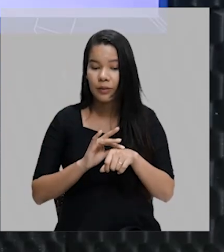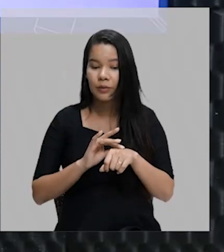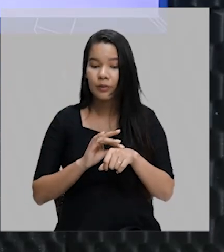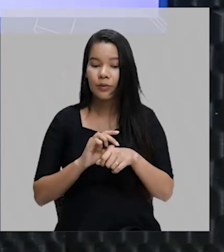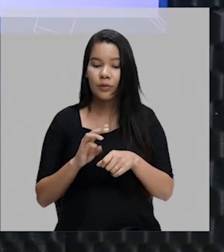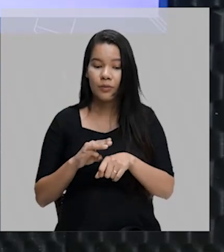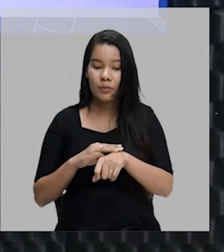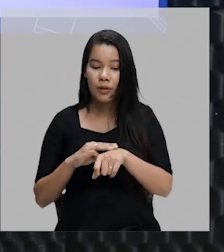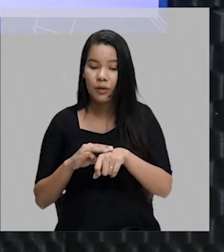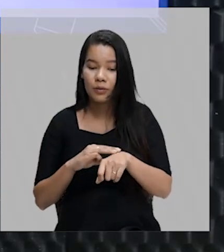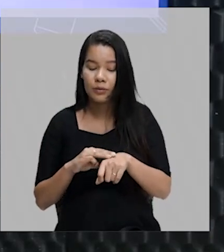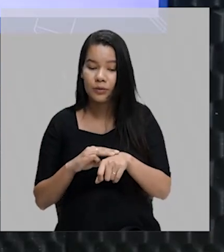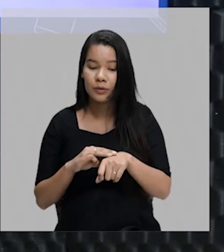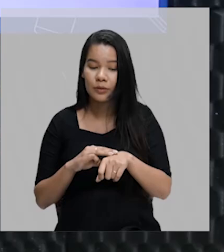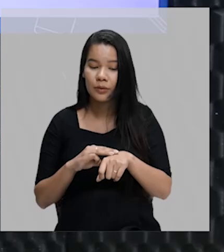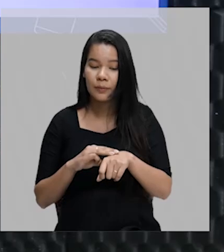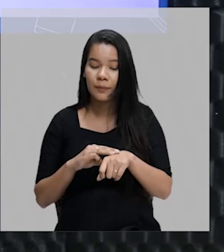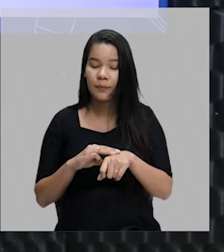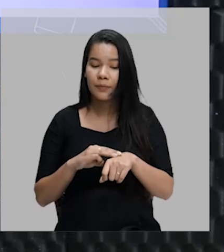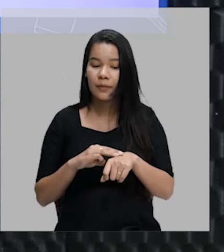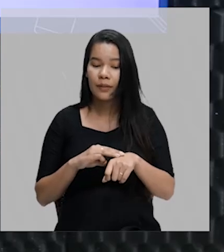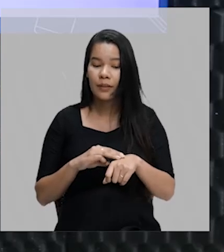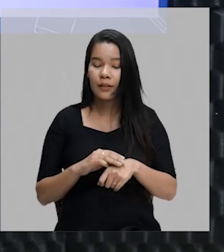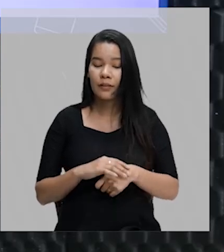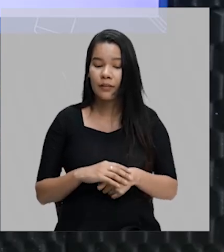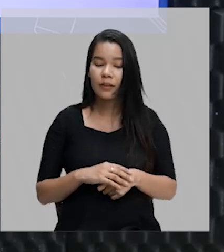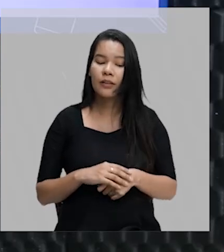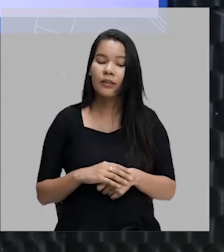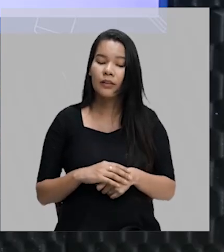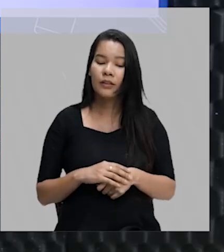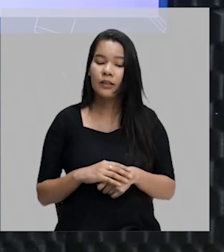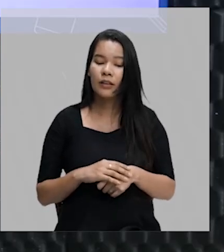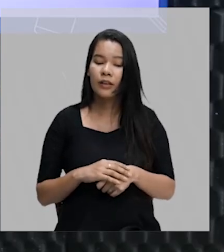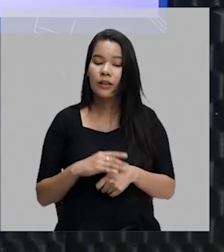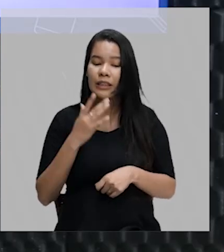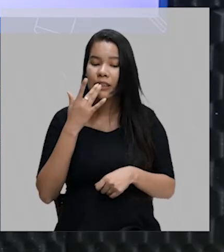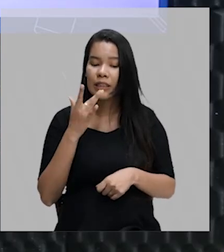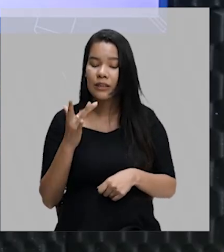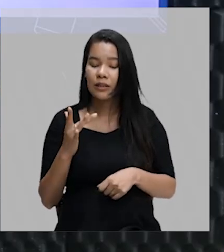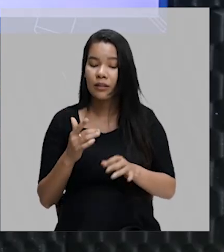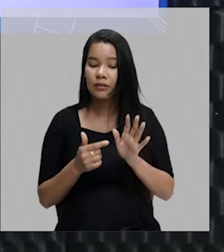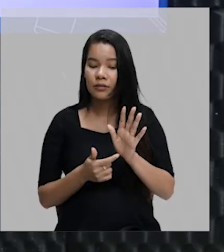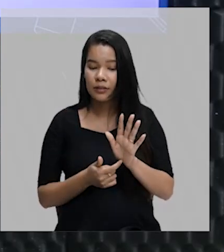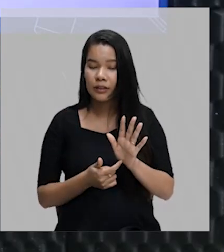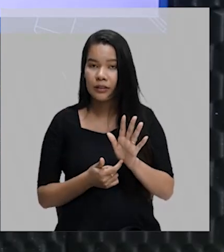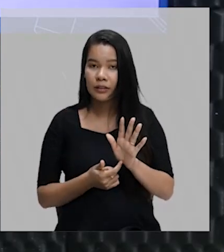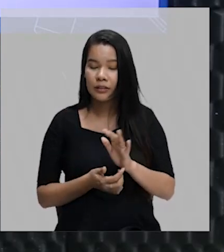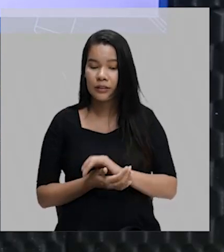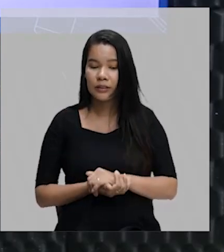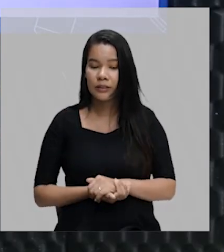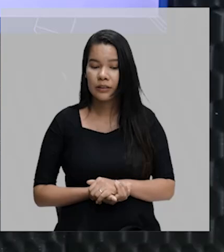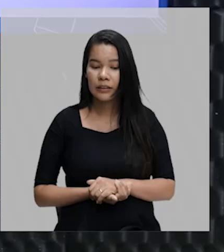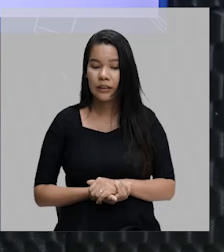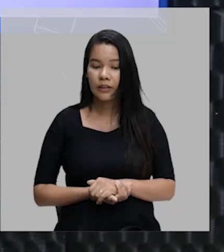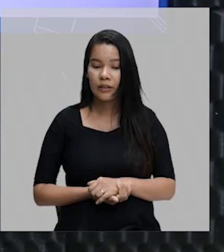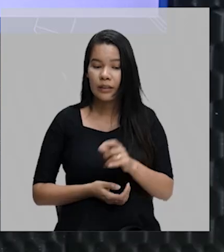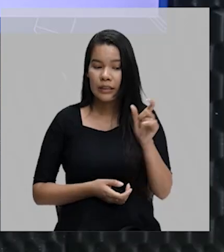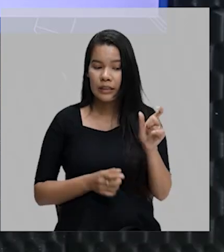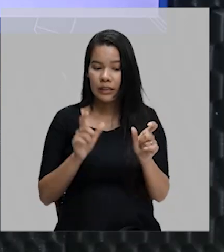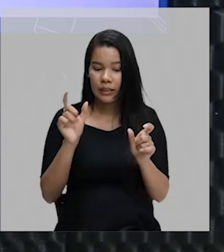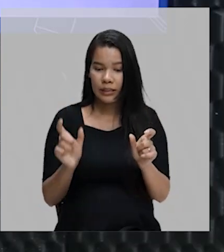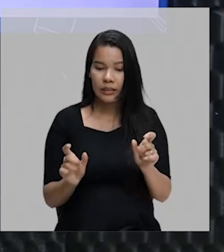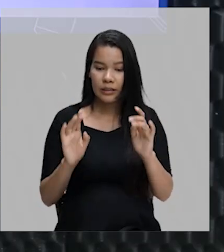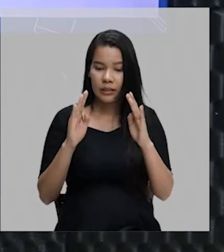essa constituição química, essa constituição genotípica, e o dourado vai ser nessa composição aqui. Ele